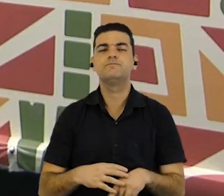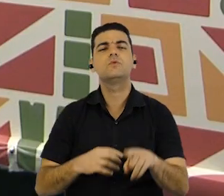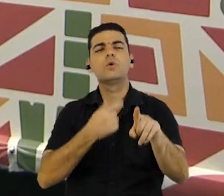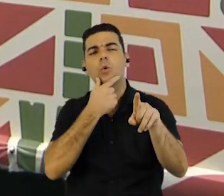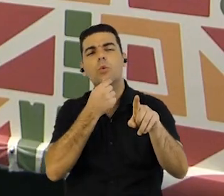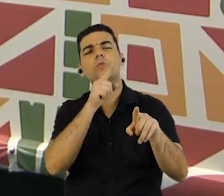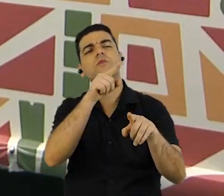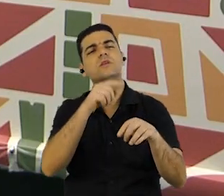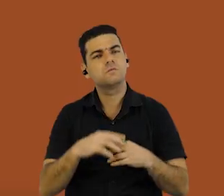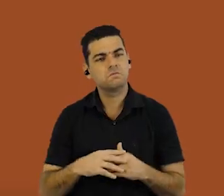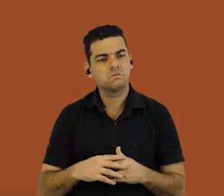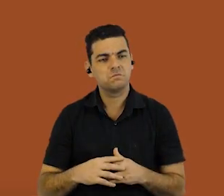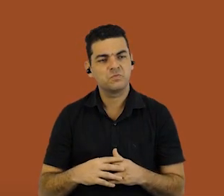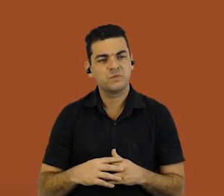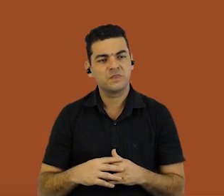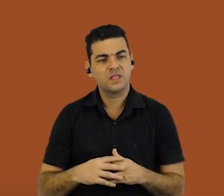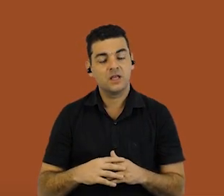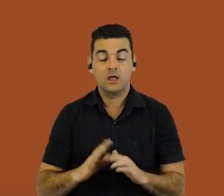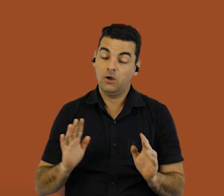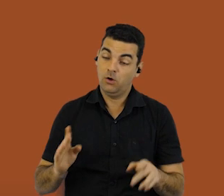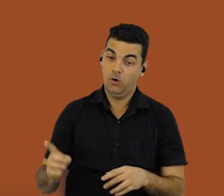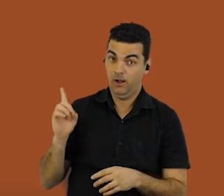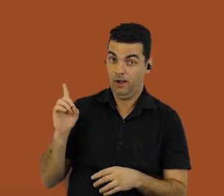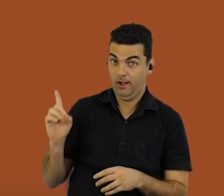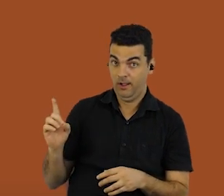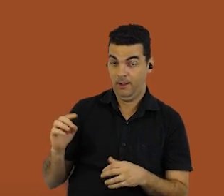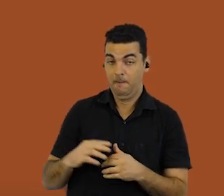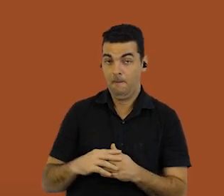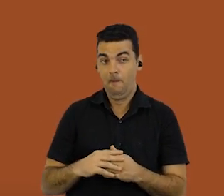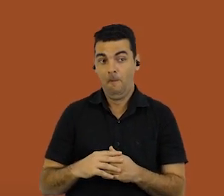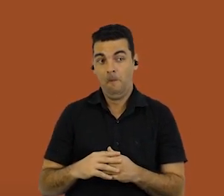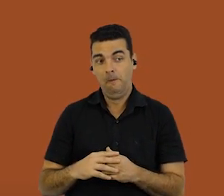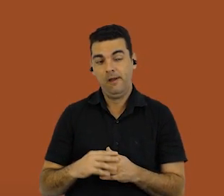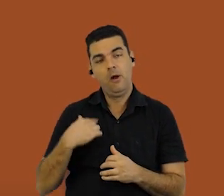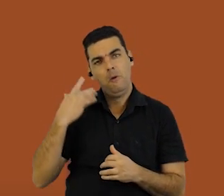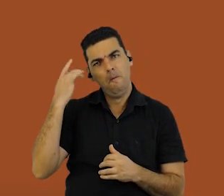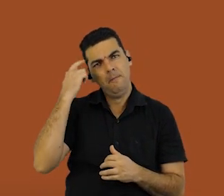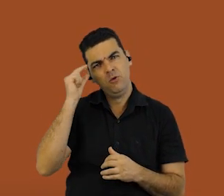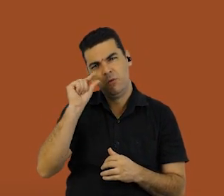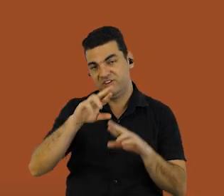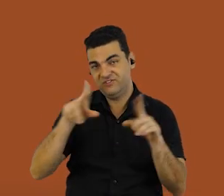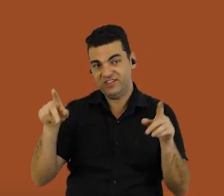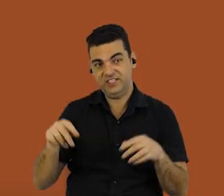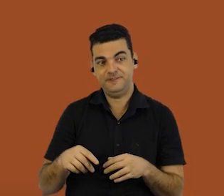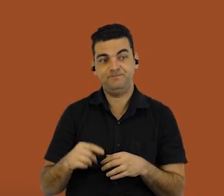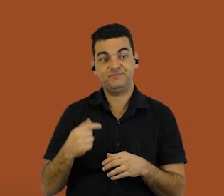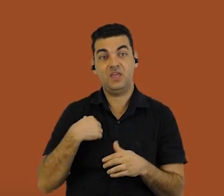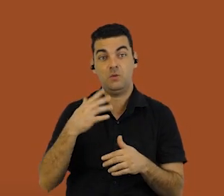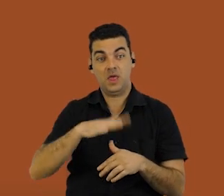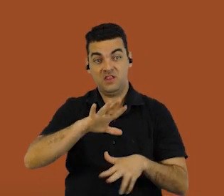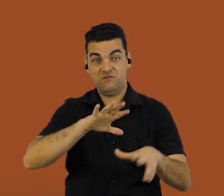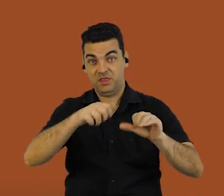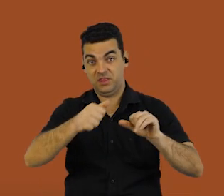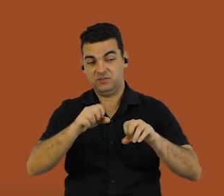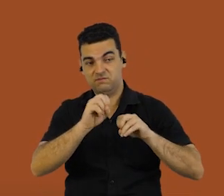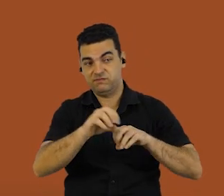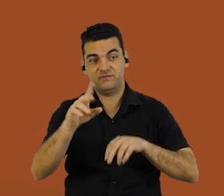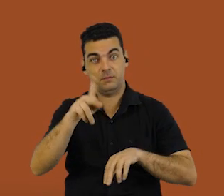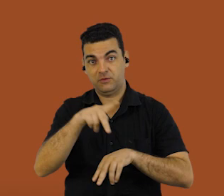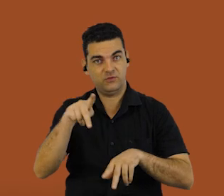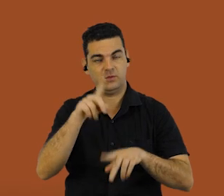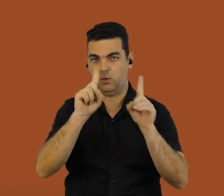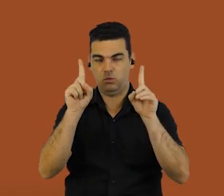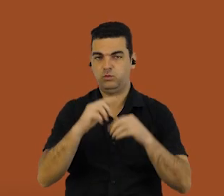Professor, e o senhor? Bom, diferente da professora Simone, eu não trabalho com formação